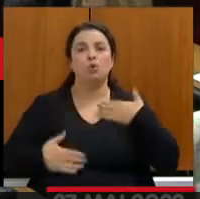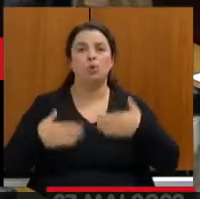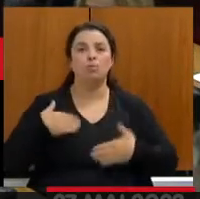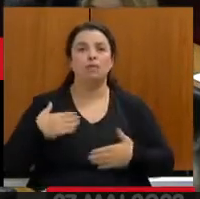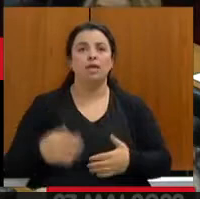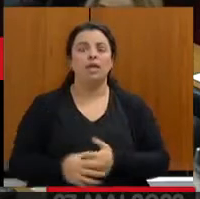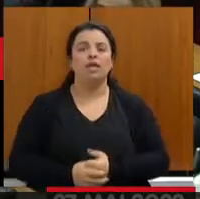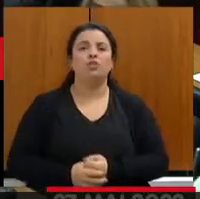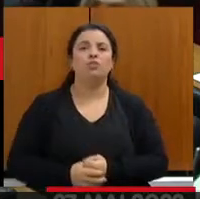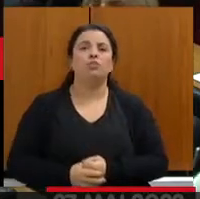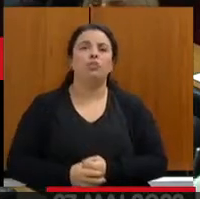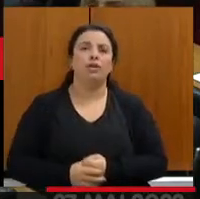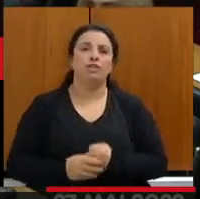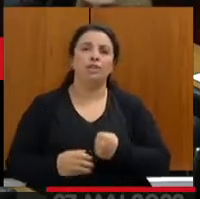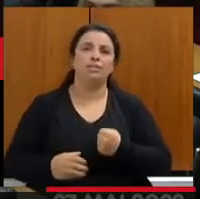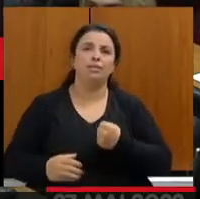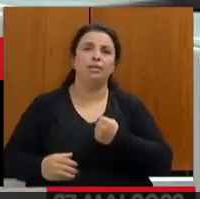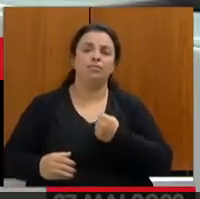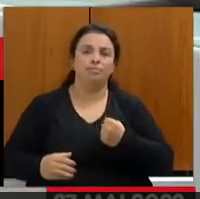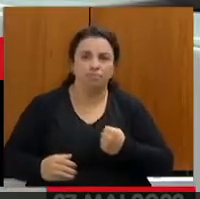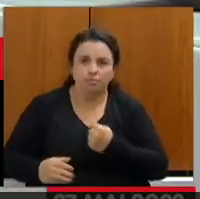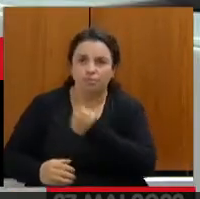E aí